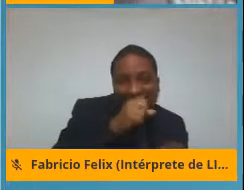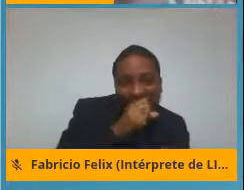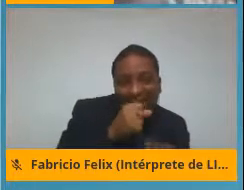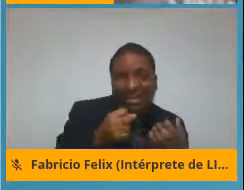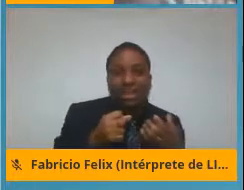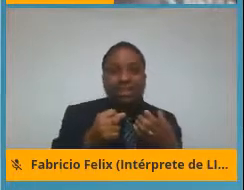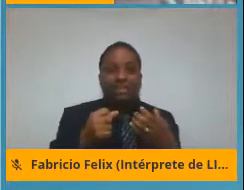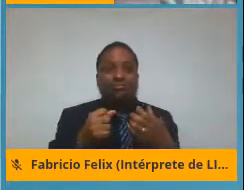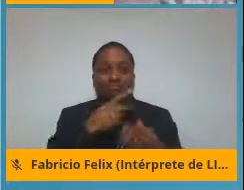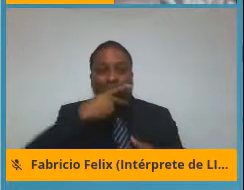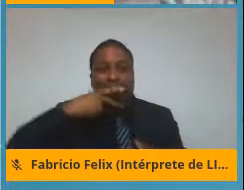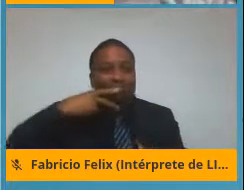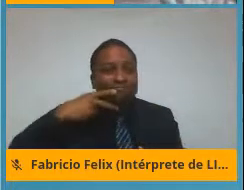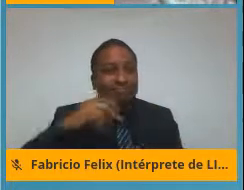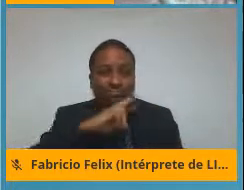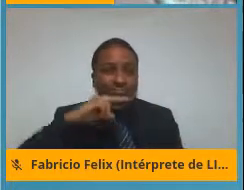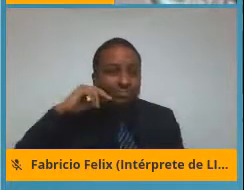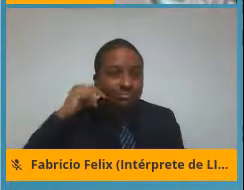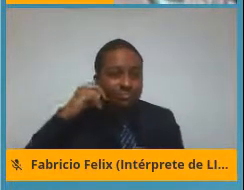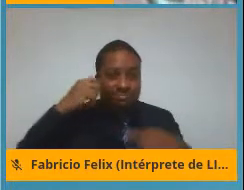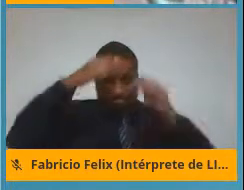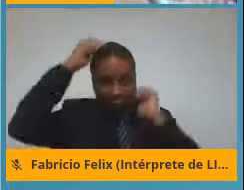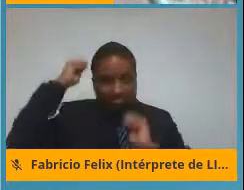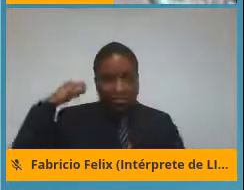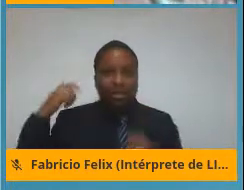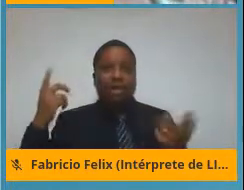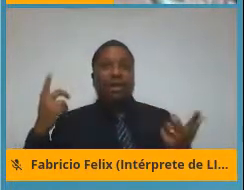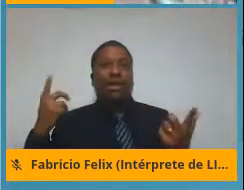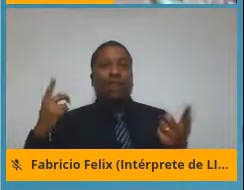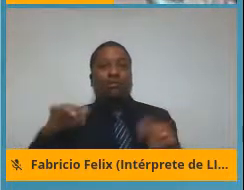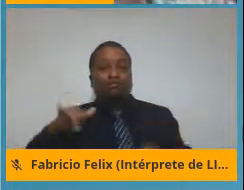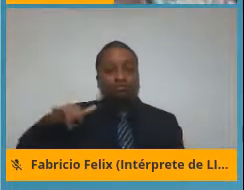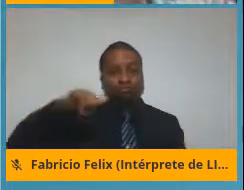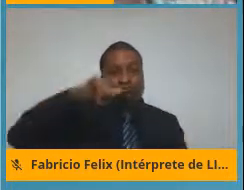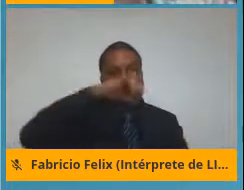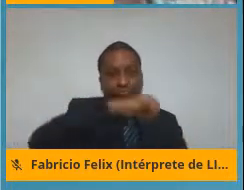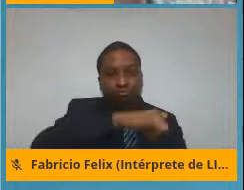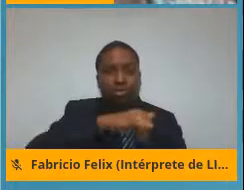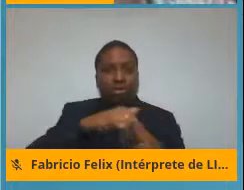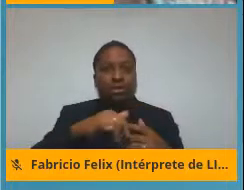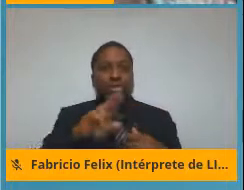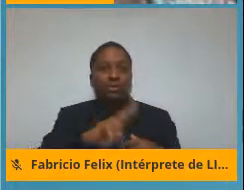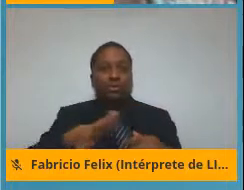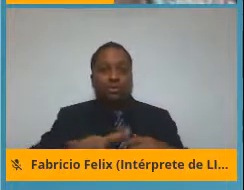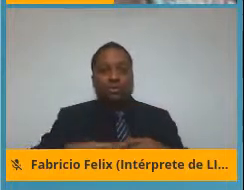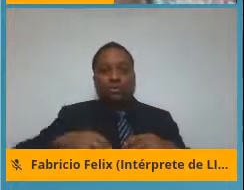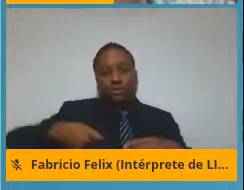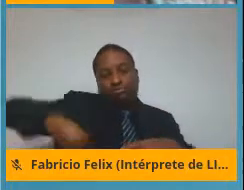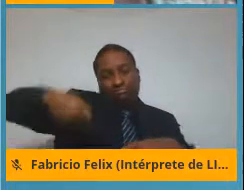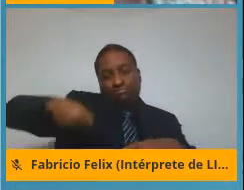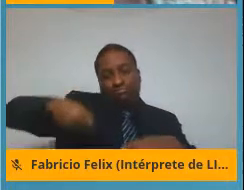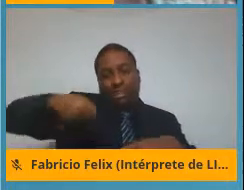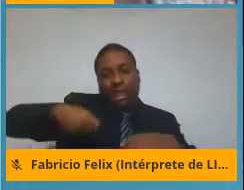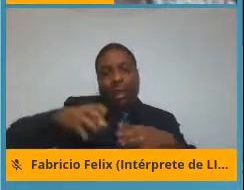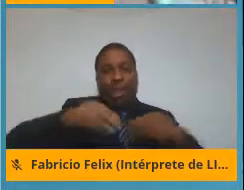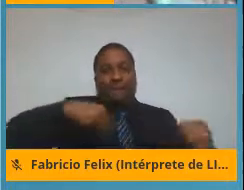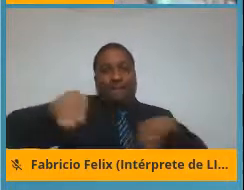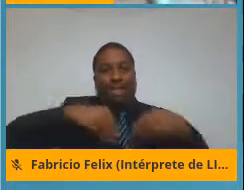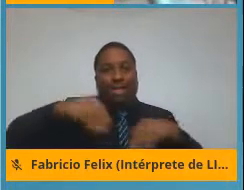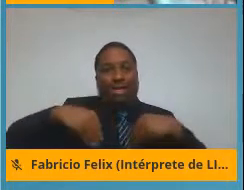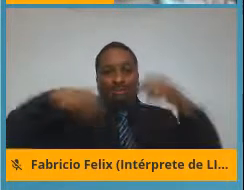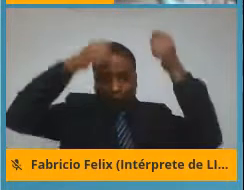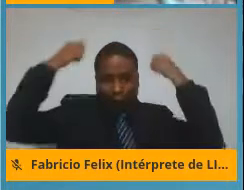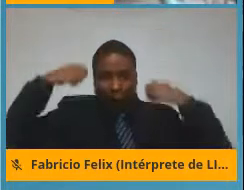roupa íntima aqui, as pessoas no aeroporto vestidas de saco plástico da cabeça aos pés para tentar